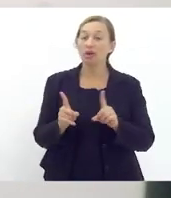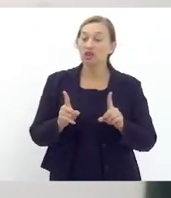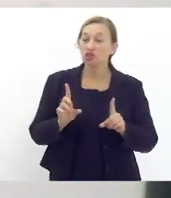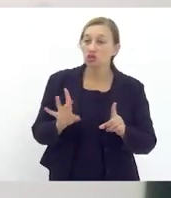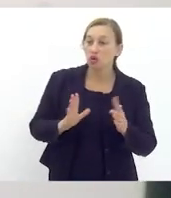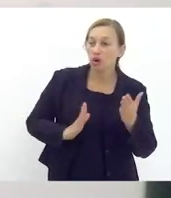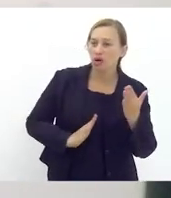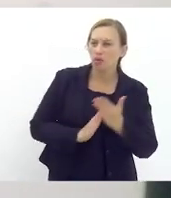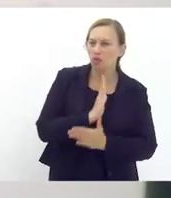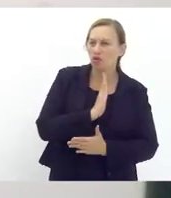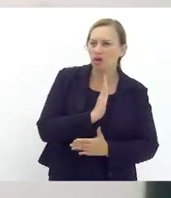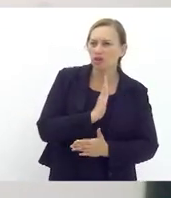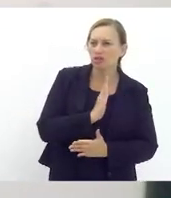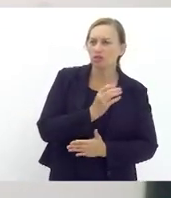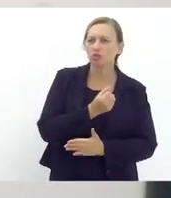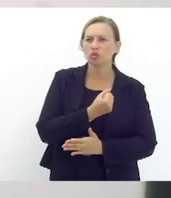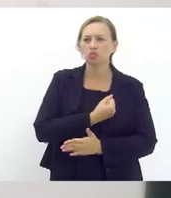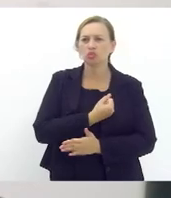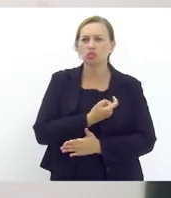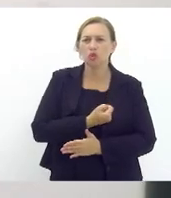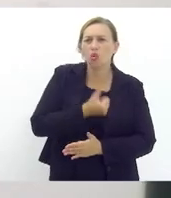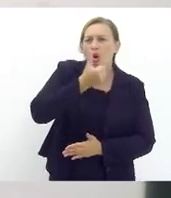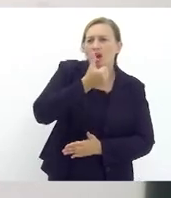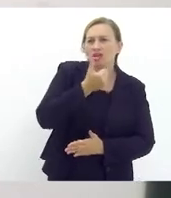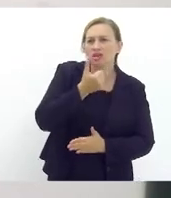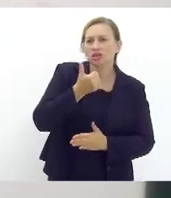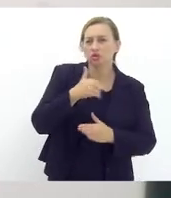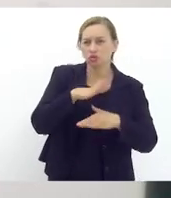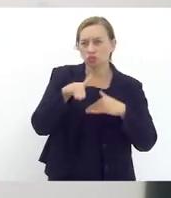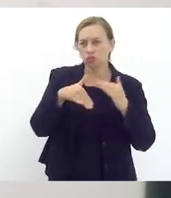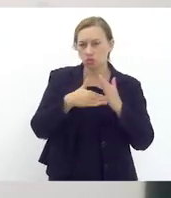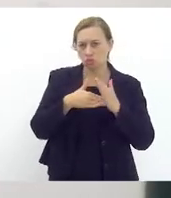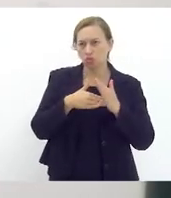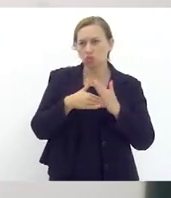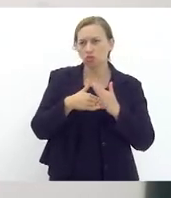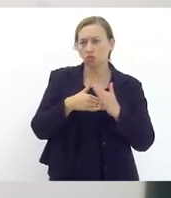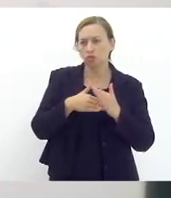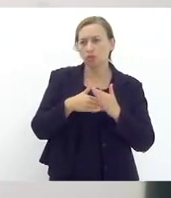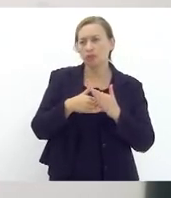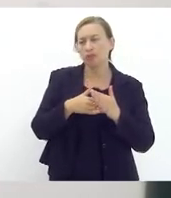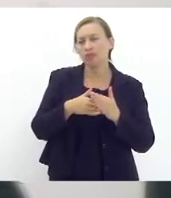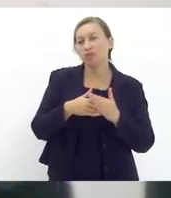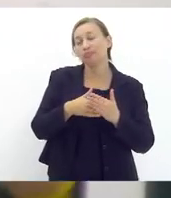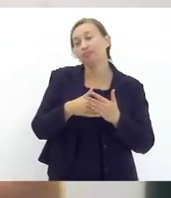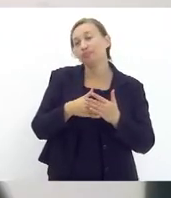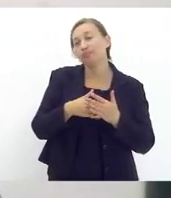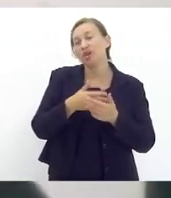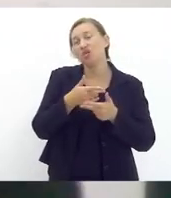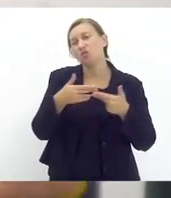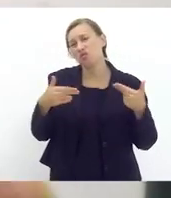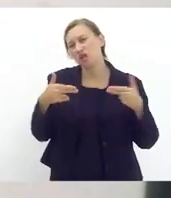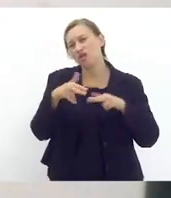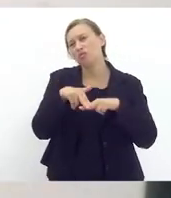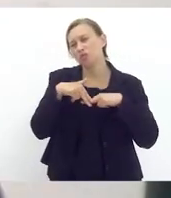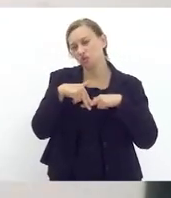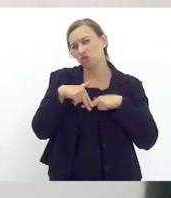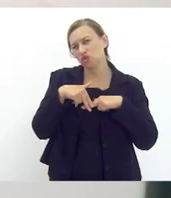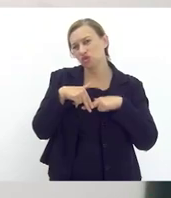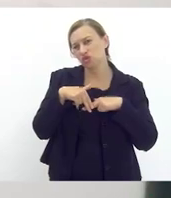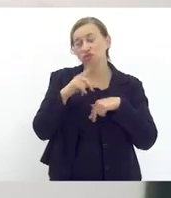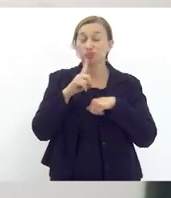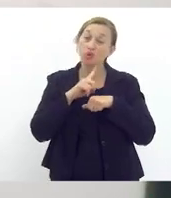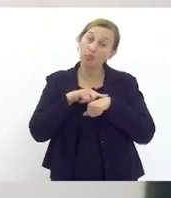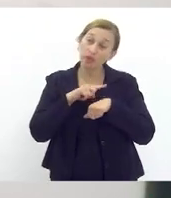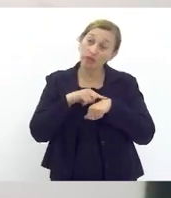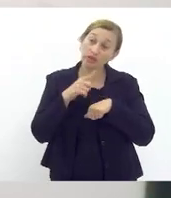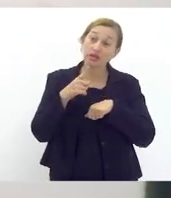aprovada quase que por unanimidade isso imensa a maioria de votos por vários fatores inclusive daqueles momentos